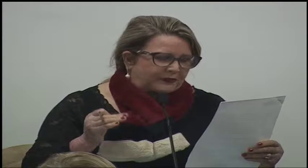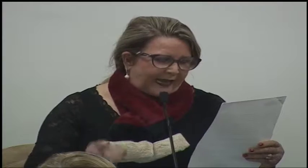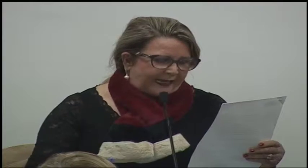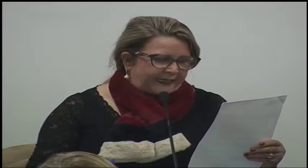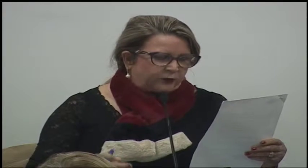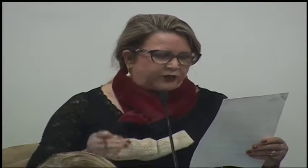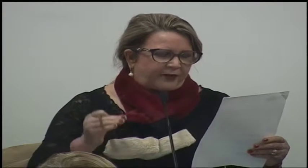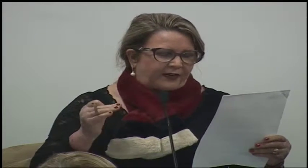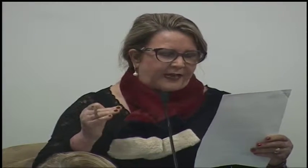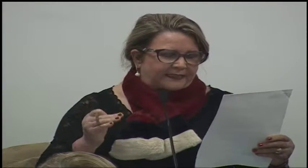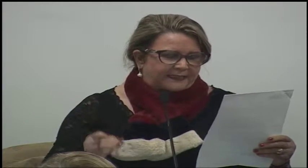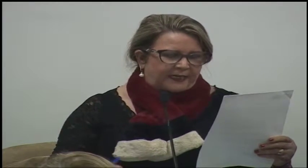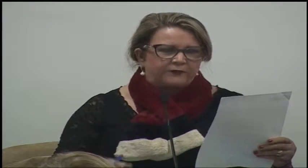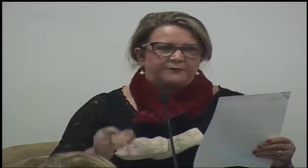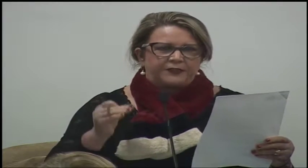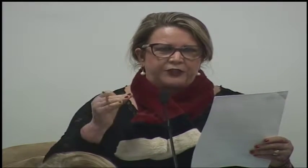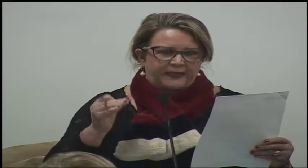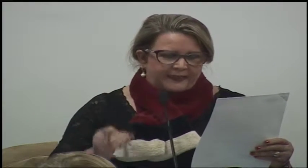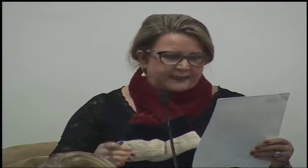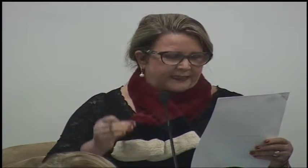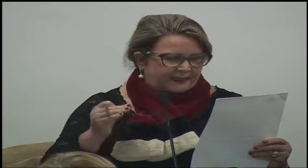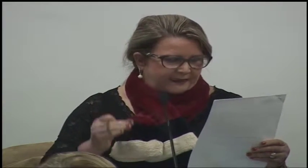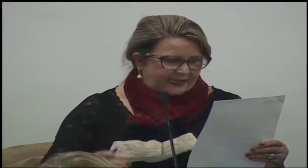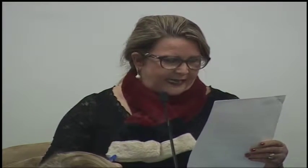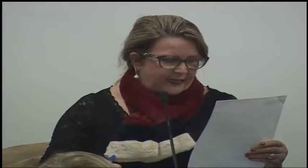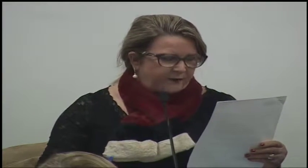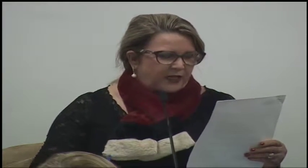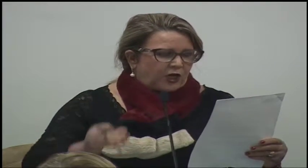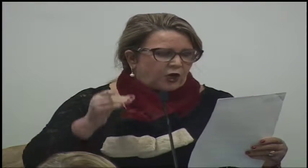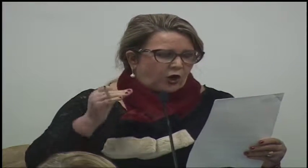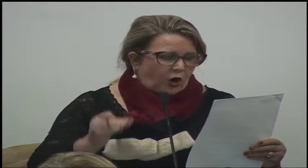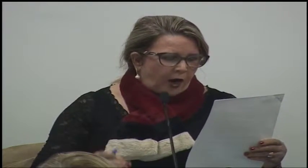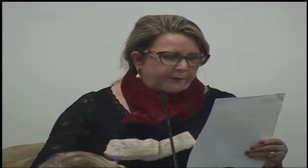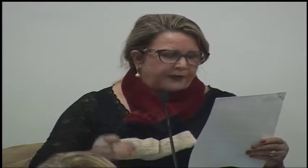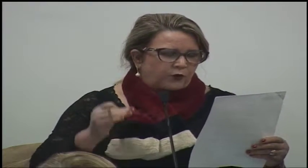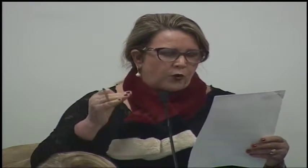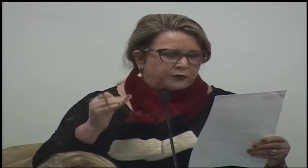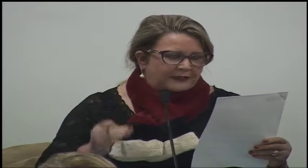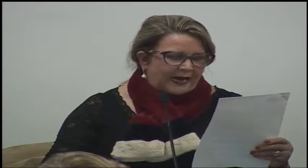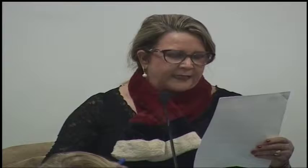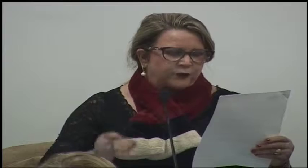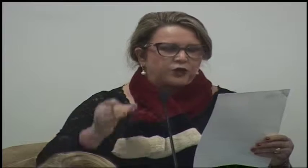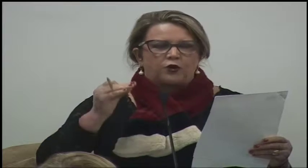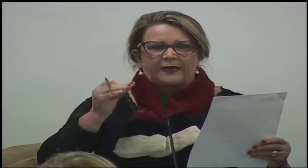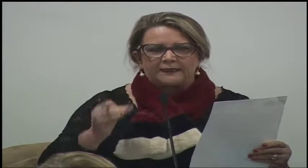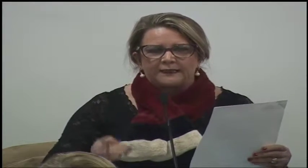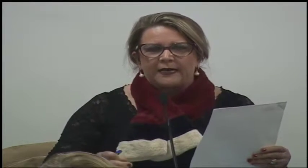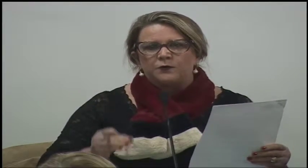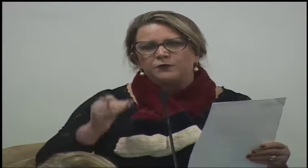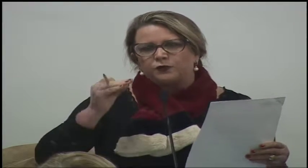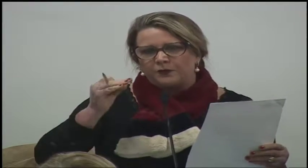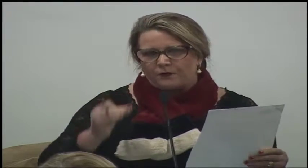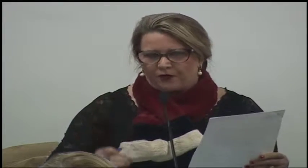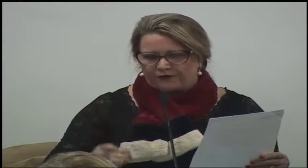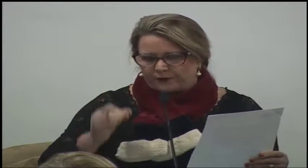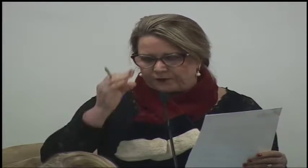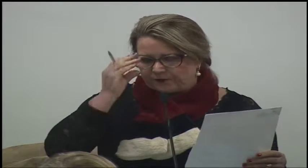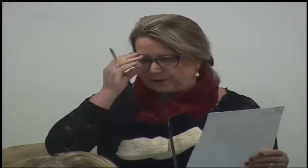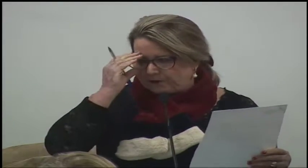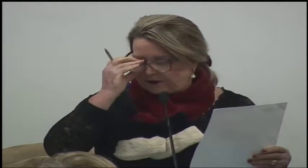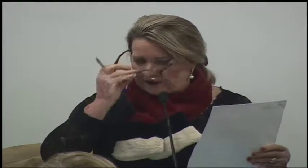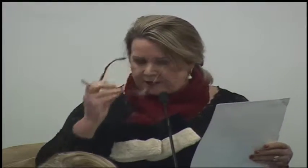laudo técnico de avaliação da vigilância sanitária, cópia do contrato de locação do